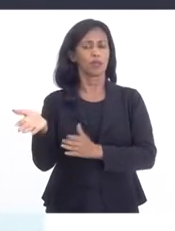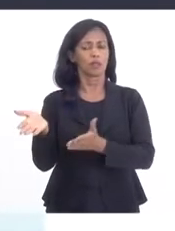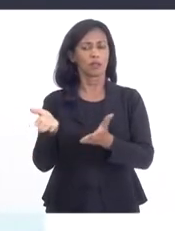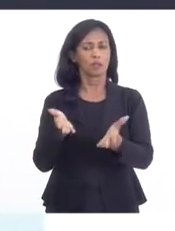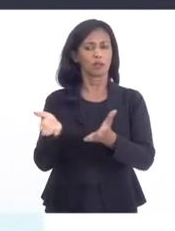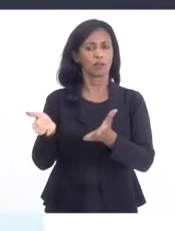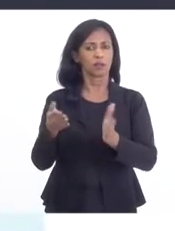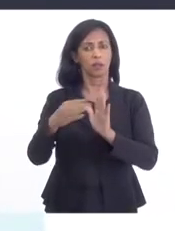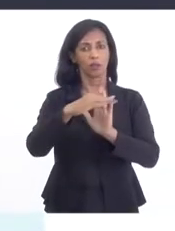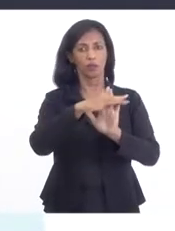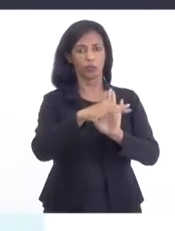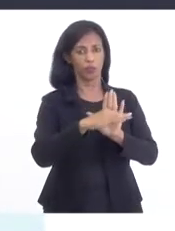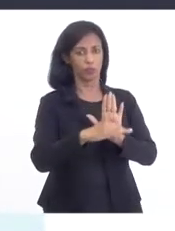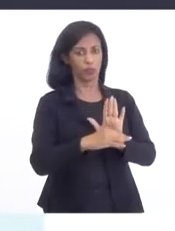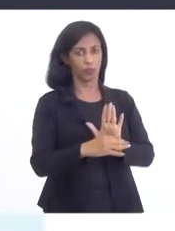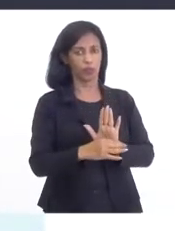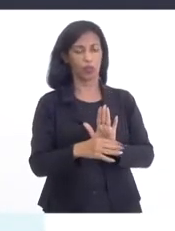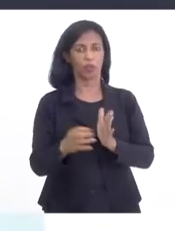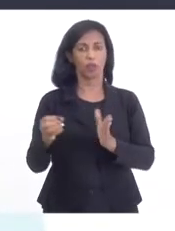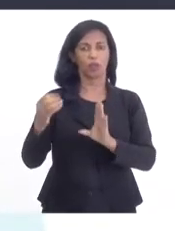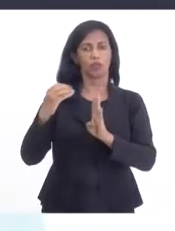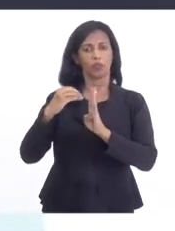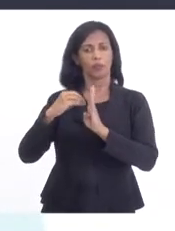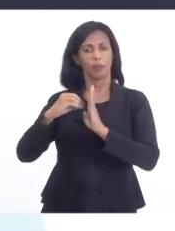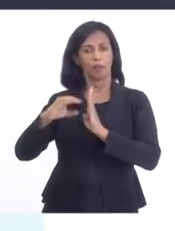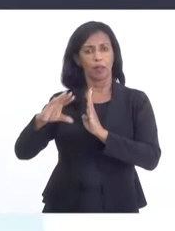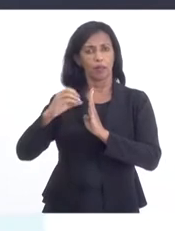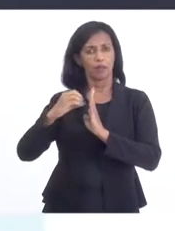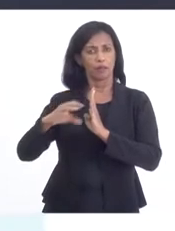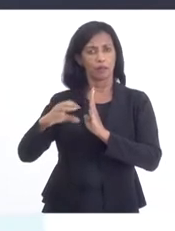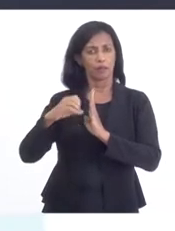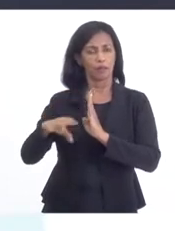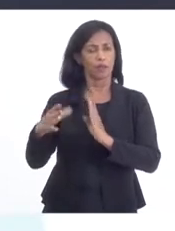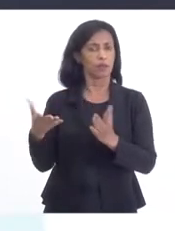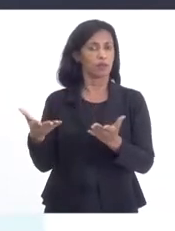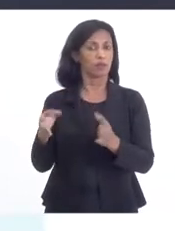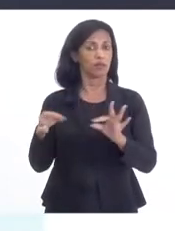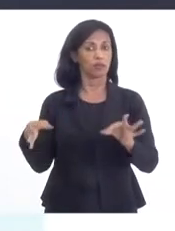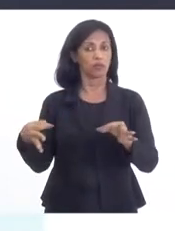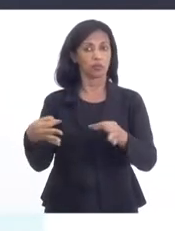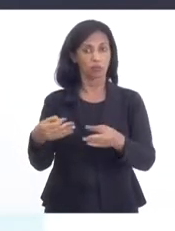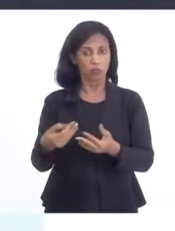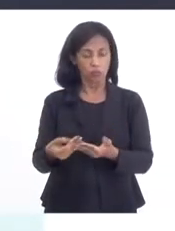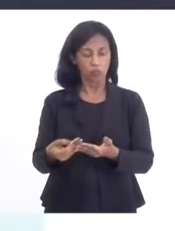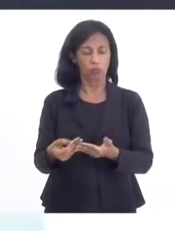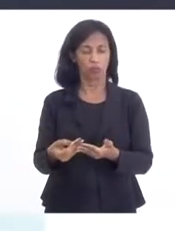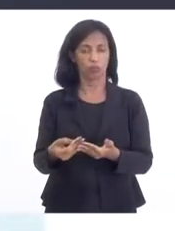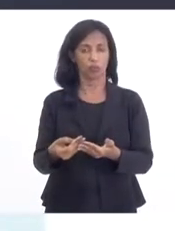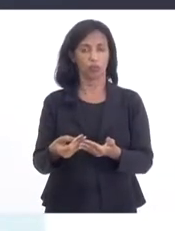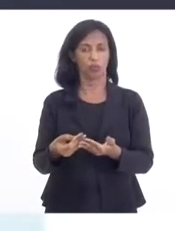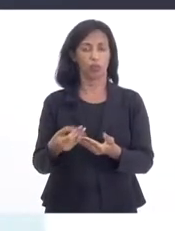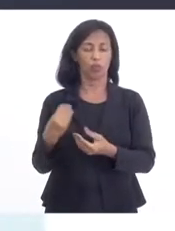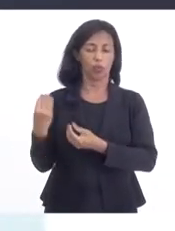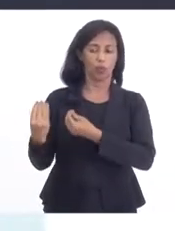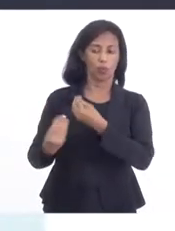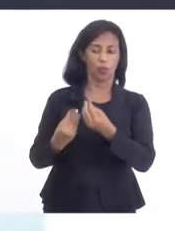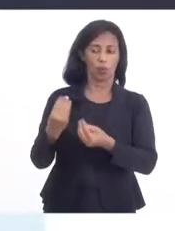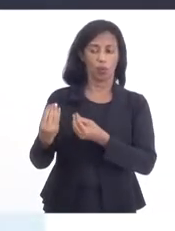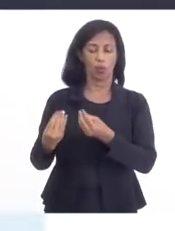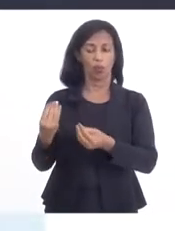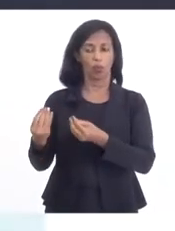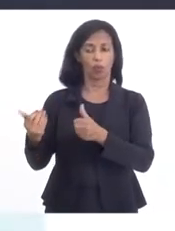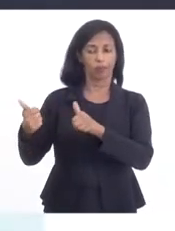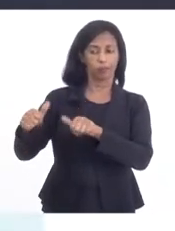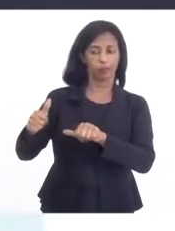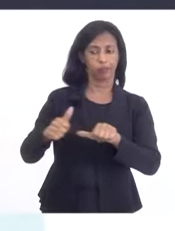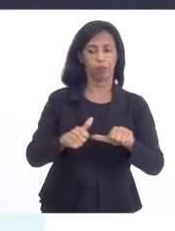de programas, de benefícios, enfim, de tudo aquilo que a gente, como instrumental, que